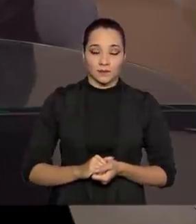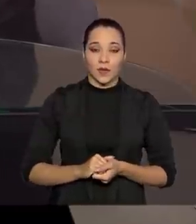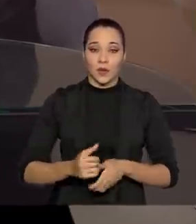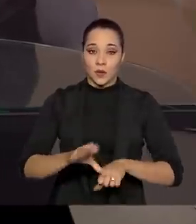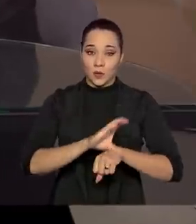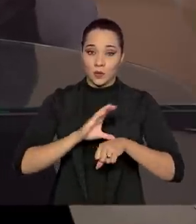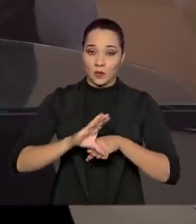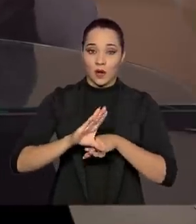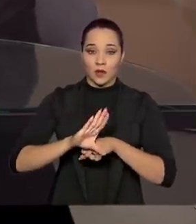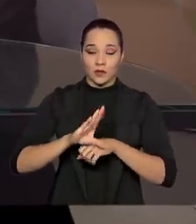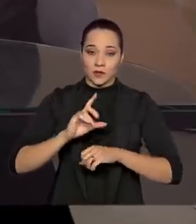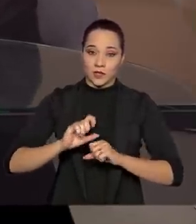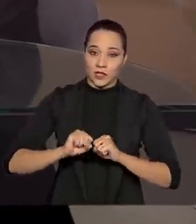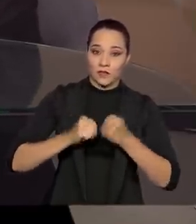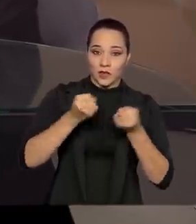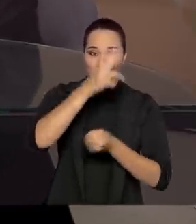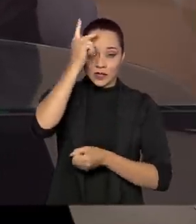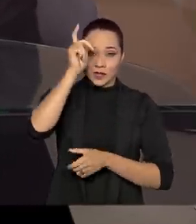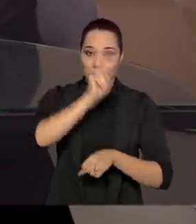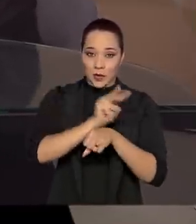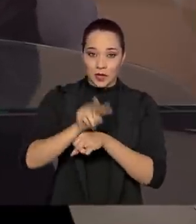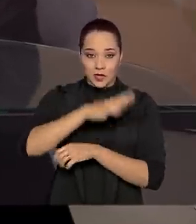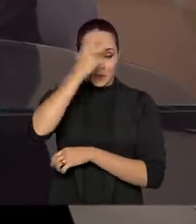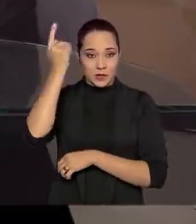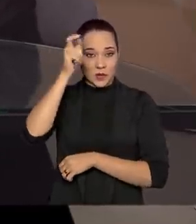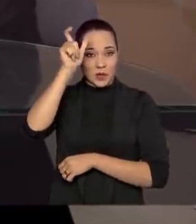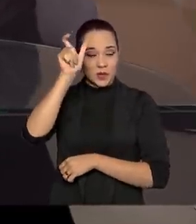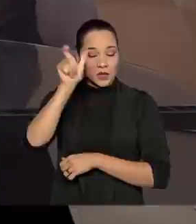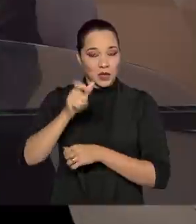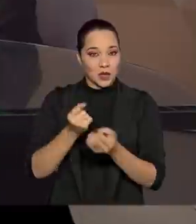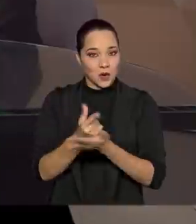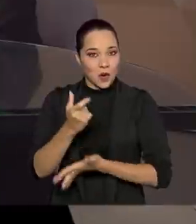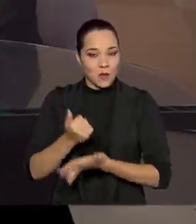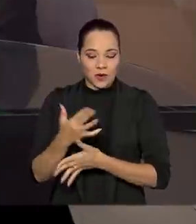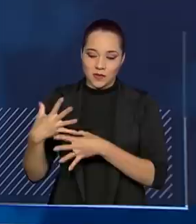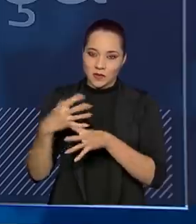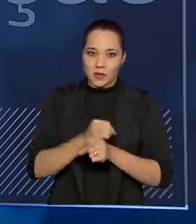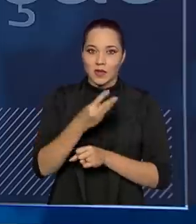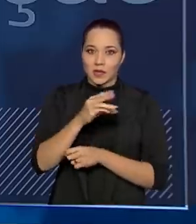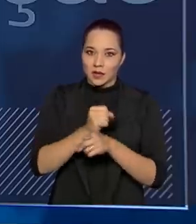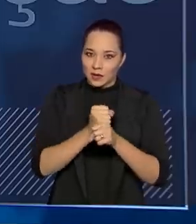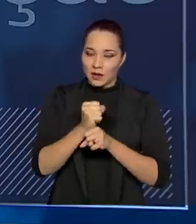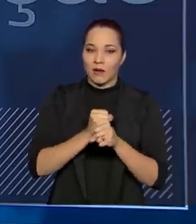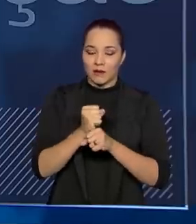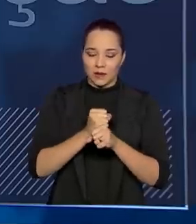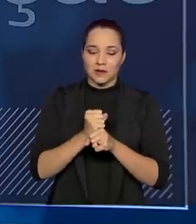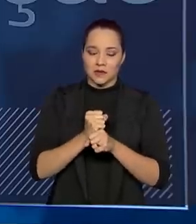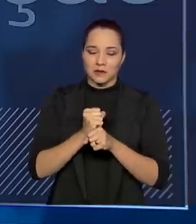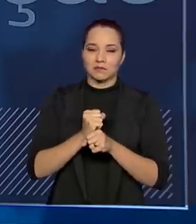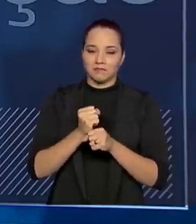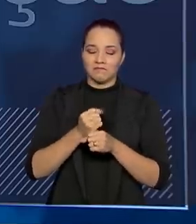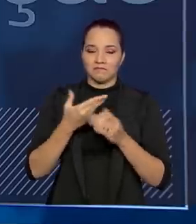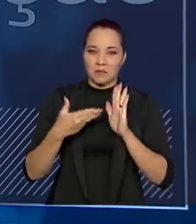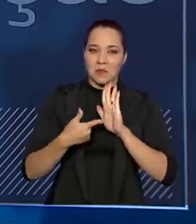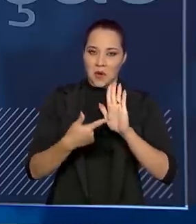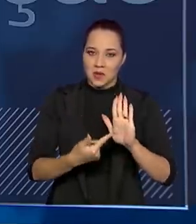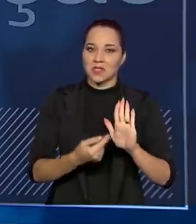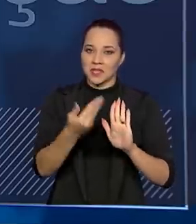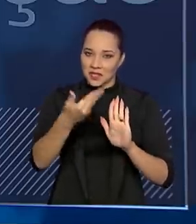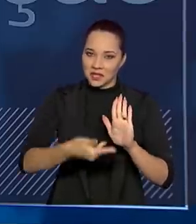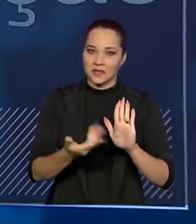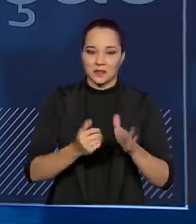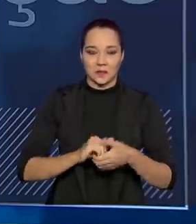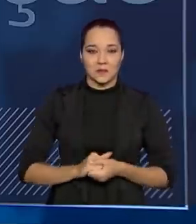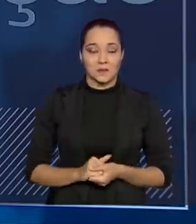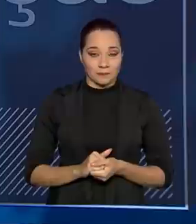Defesa do Consumidor, né, vai comemorar 30 anos esse ano, ele reforça justamente isso, né? Ele vem